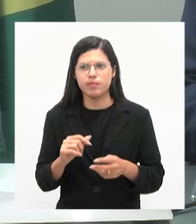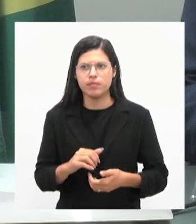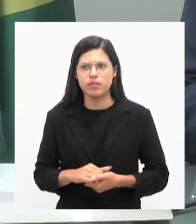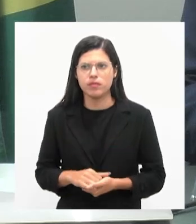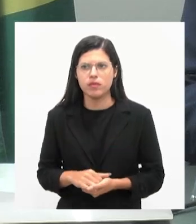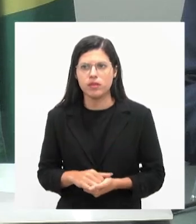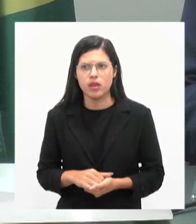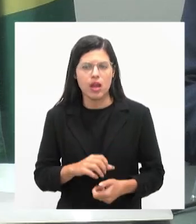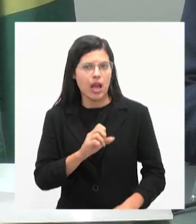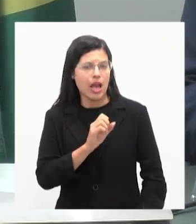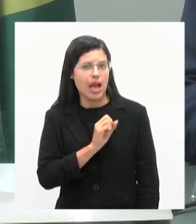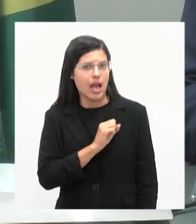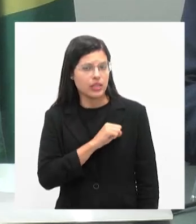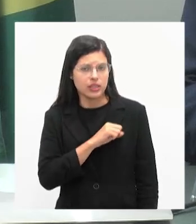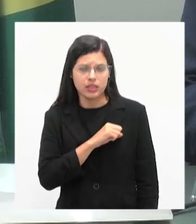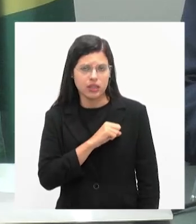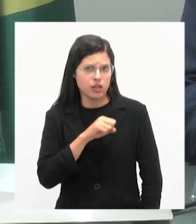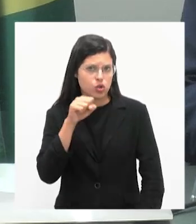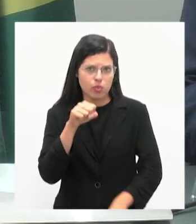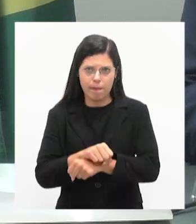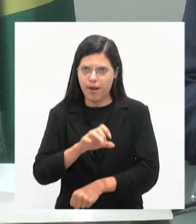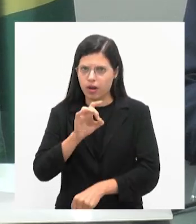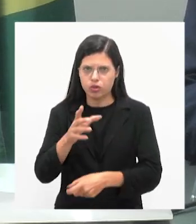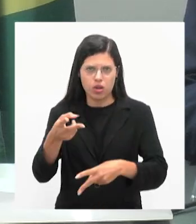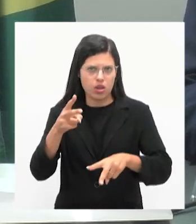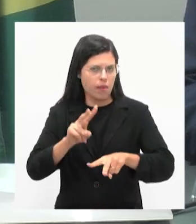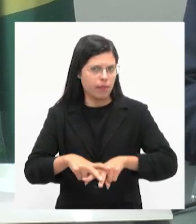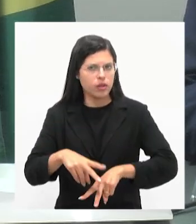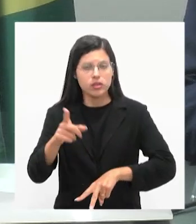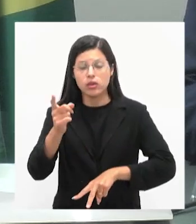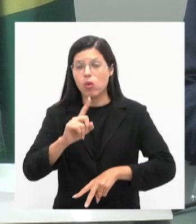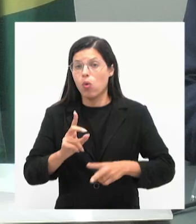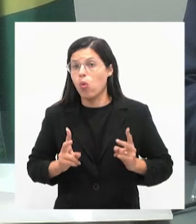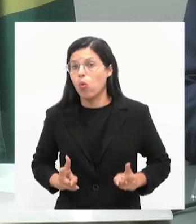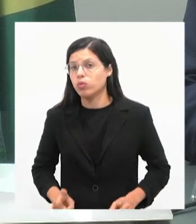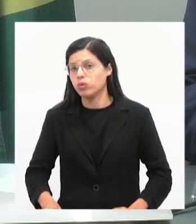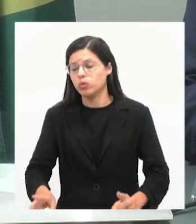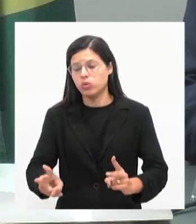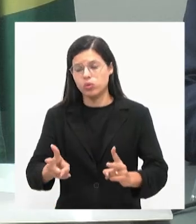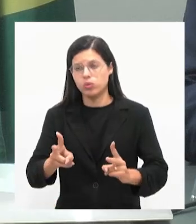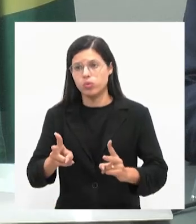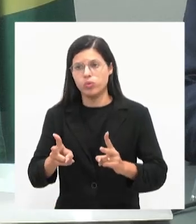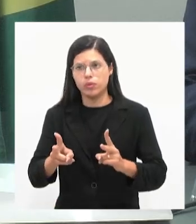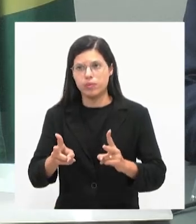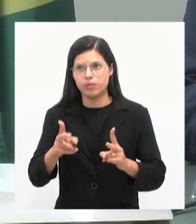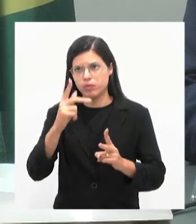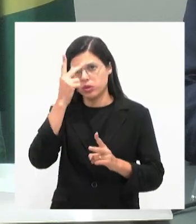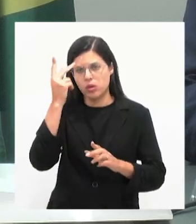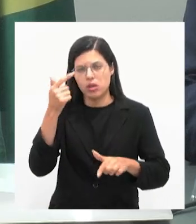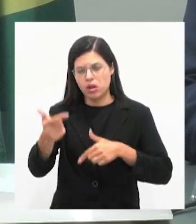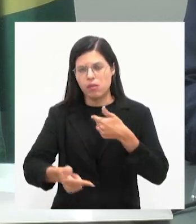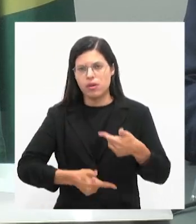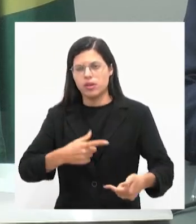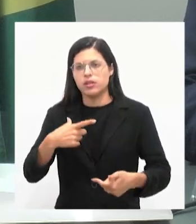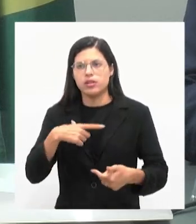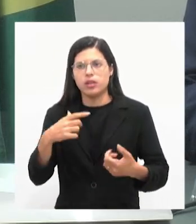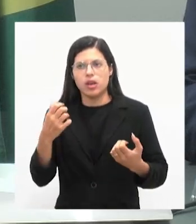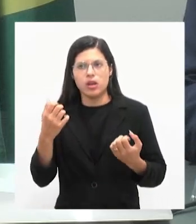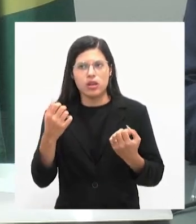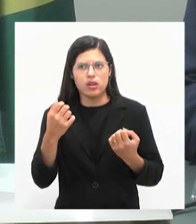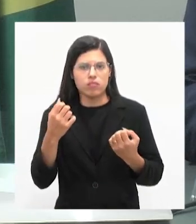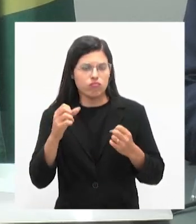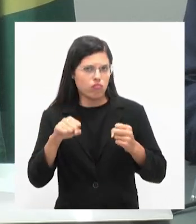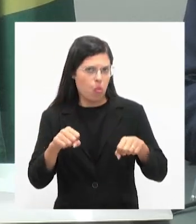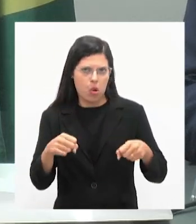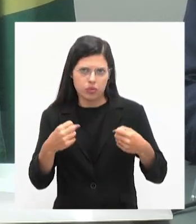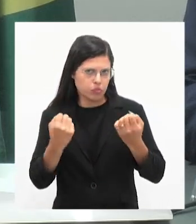A sacanagem não para só na apreensão, não, gente. A sacanagem continua quando o cidadão trabalhador tem o seu veículo